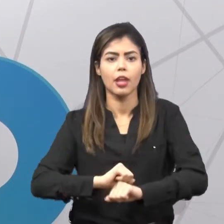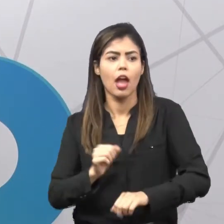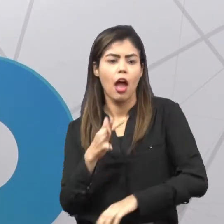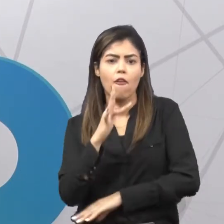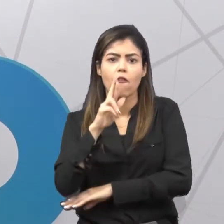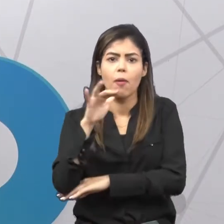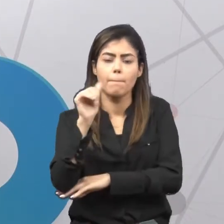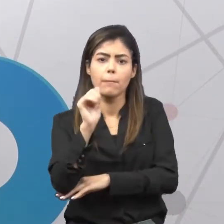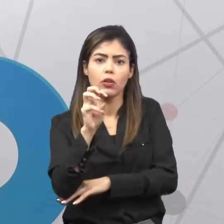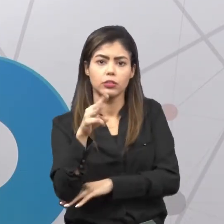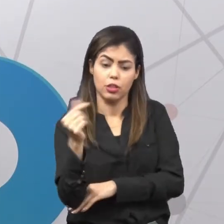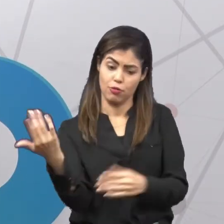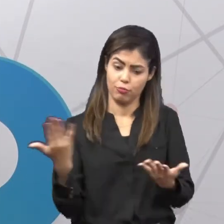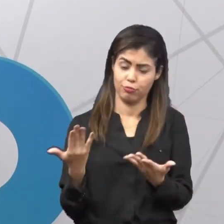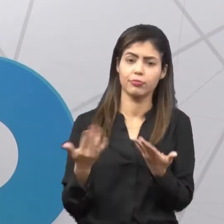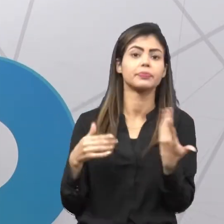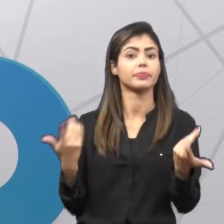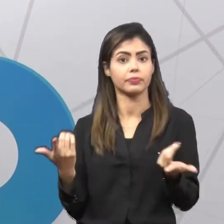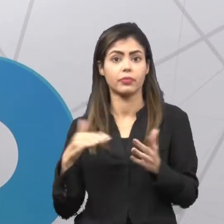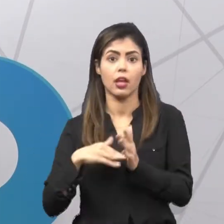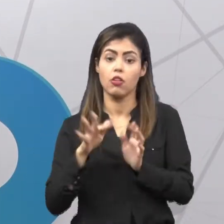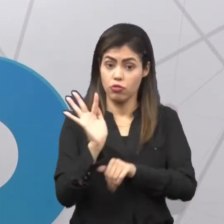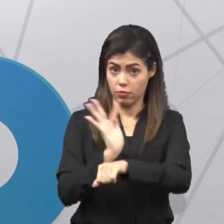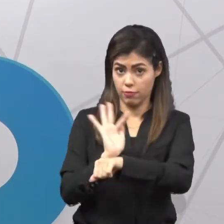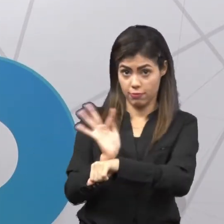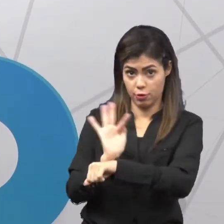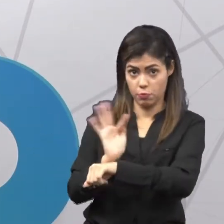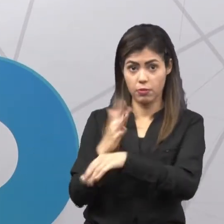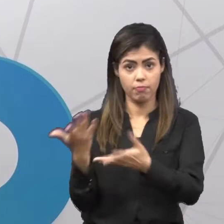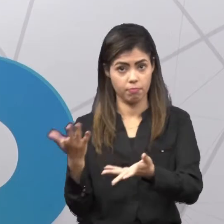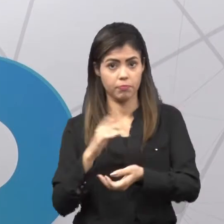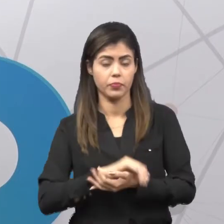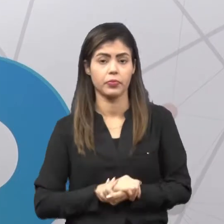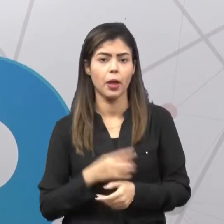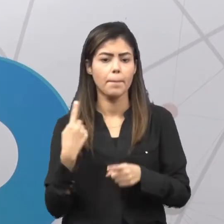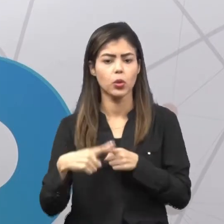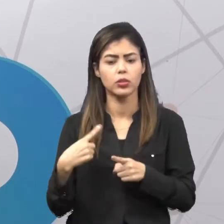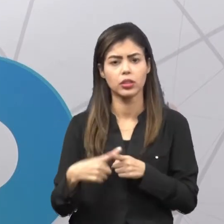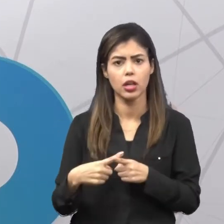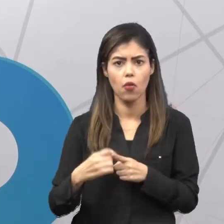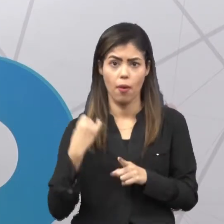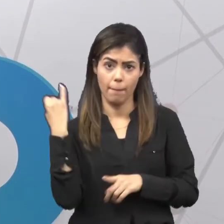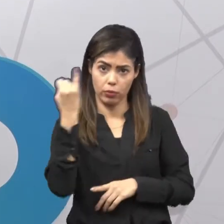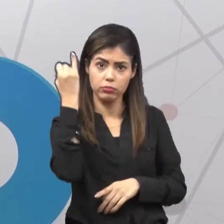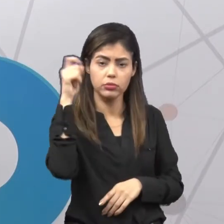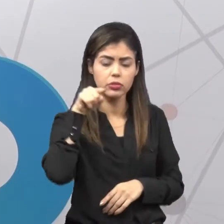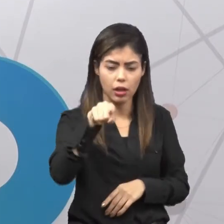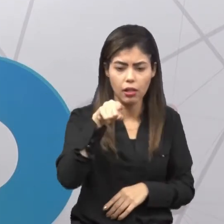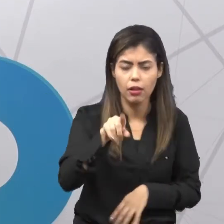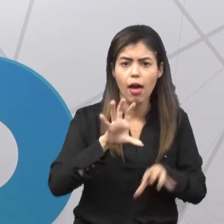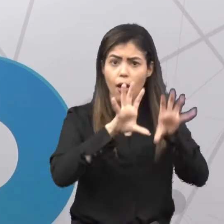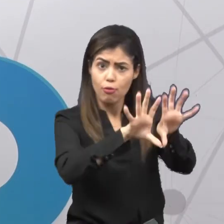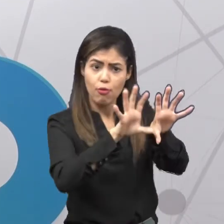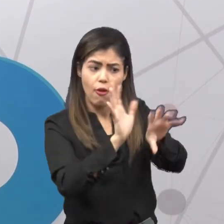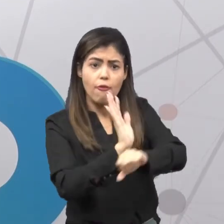no nosso tempo, né? Através de filmes cinematográficos, porque o importante